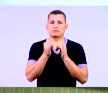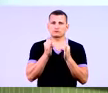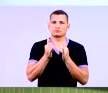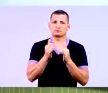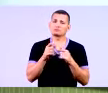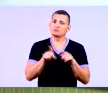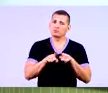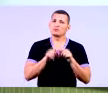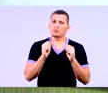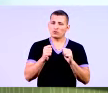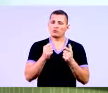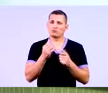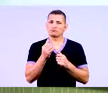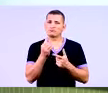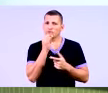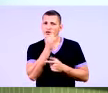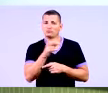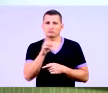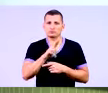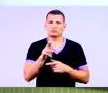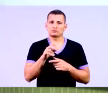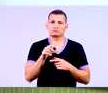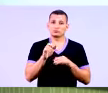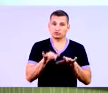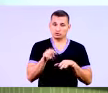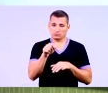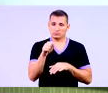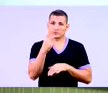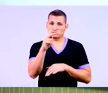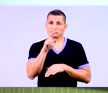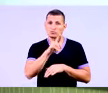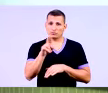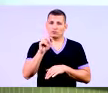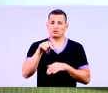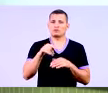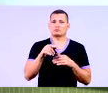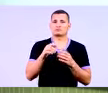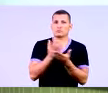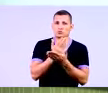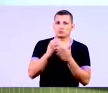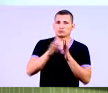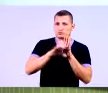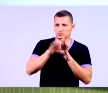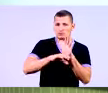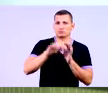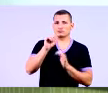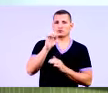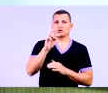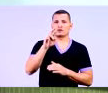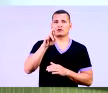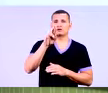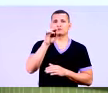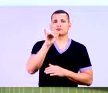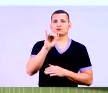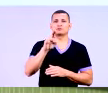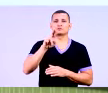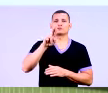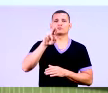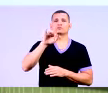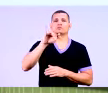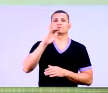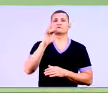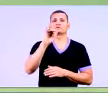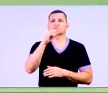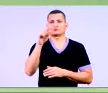digite aqui o seu nome esse é um dos conceitos da é da atribuição de variáveis como a gente faz isso